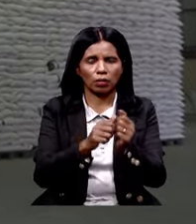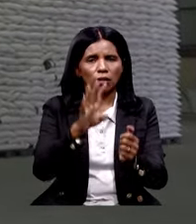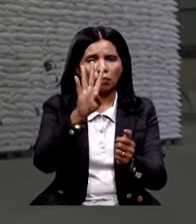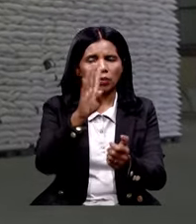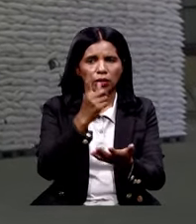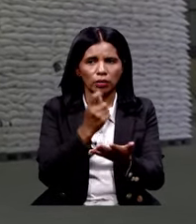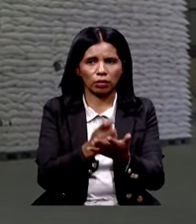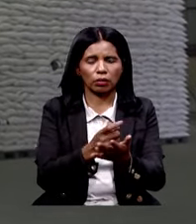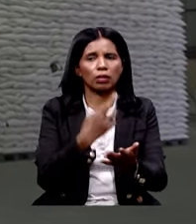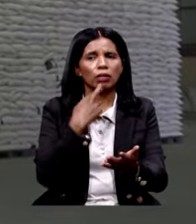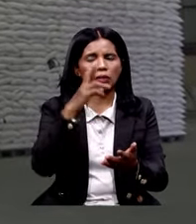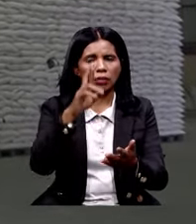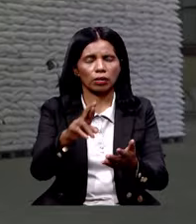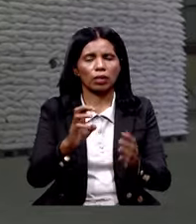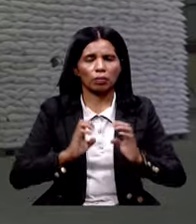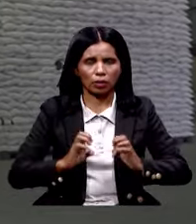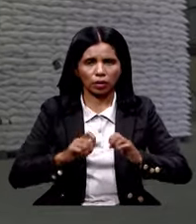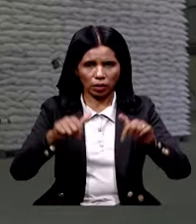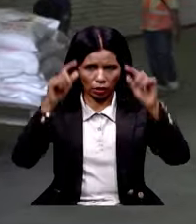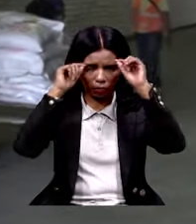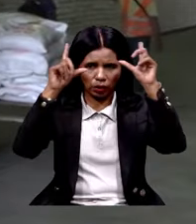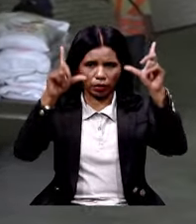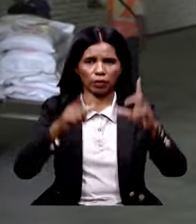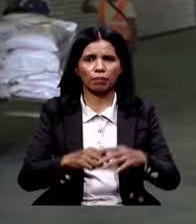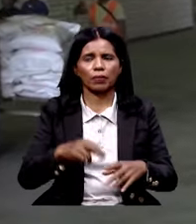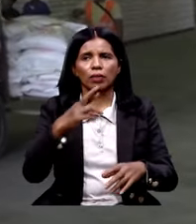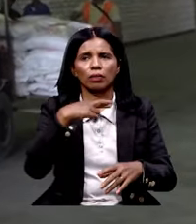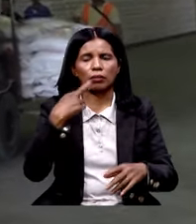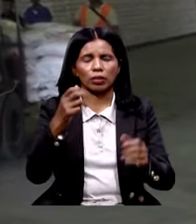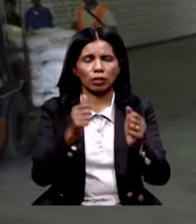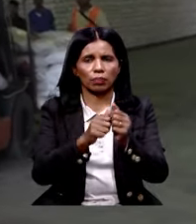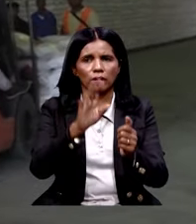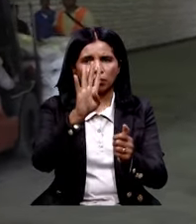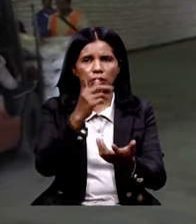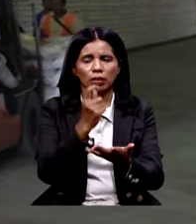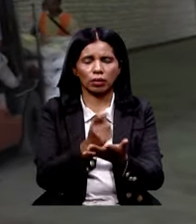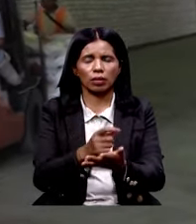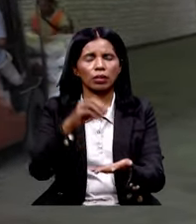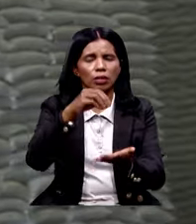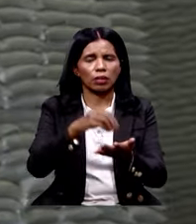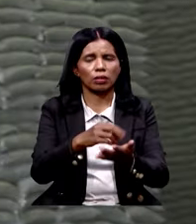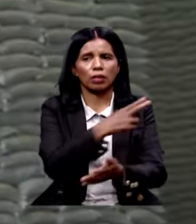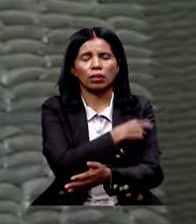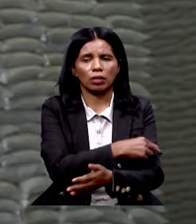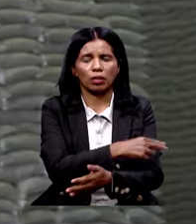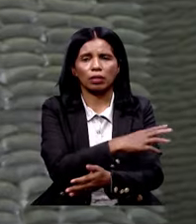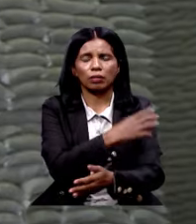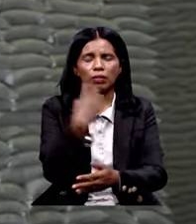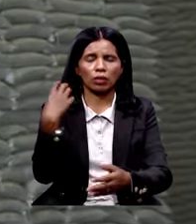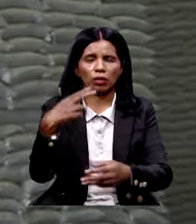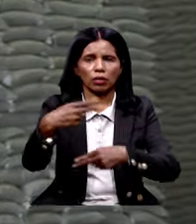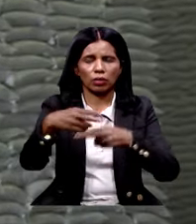di responde para a situação de emergência em Timor-Leste. Foz tonelada ri hun hat ne assigura e armazém Centro Logística Nacional